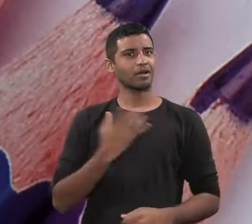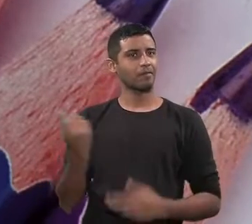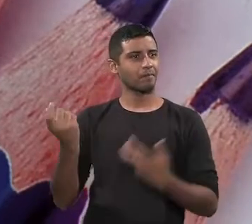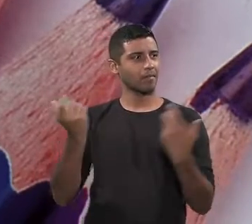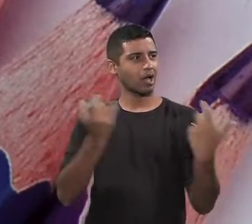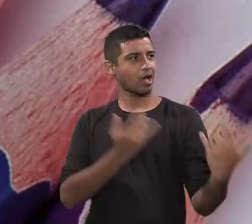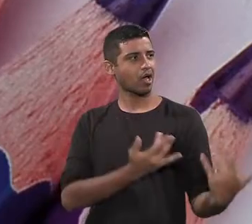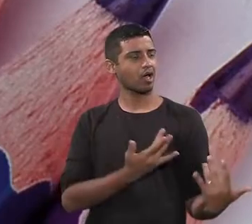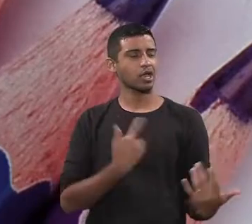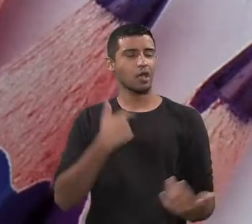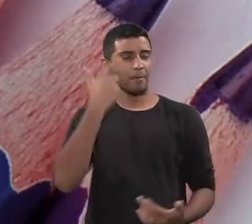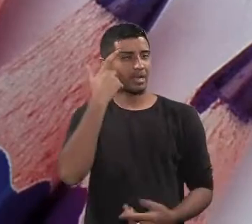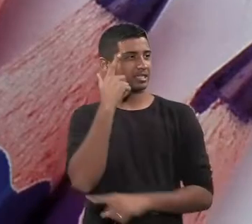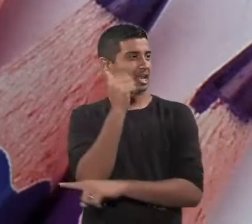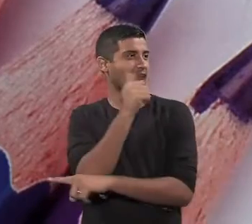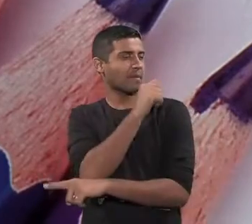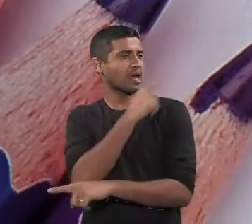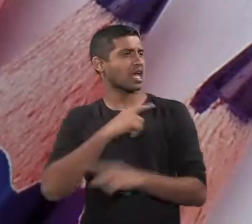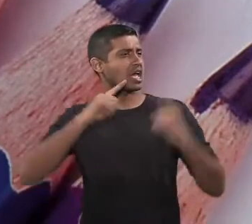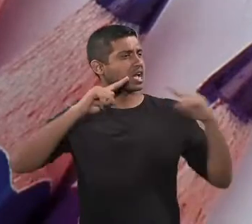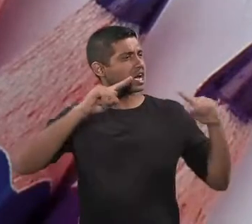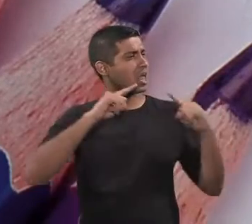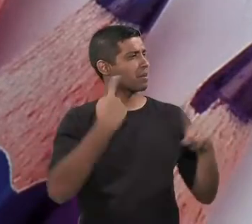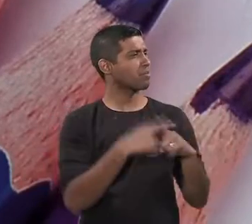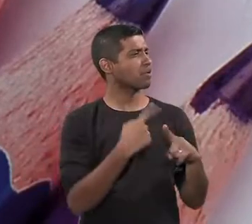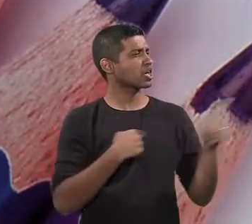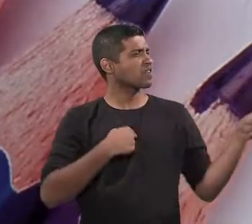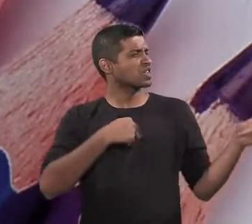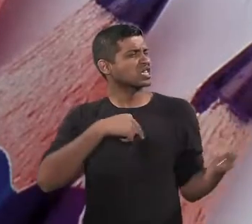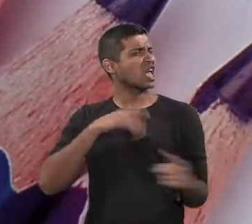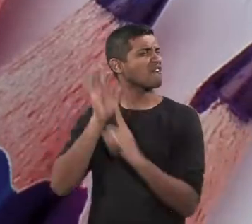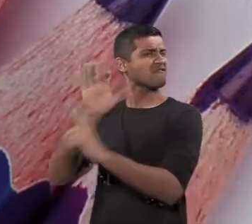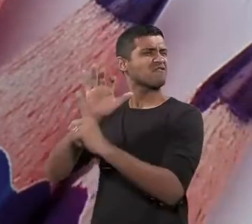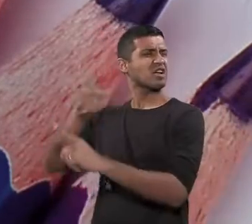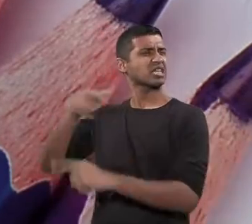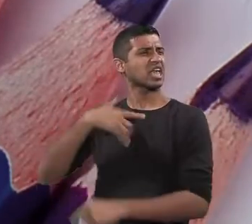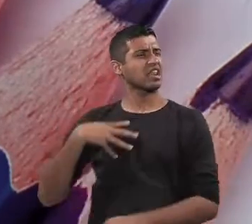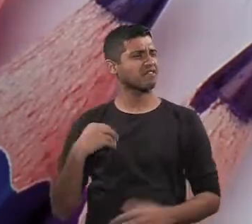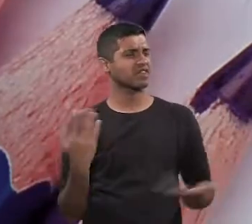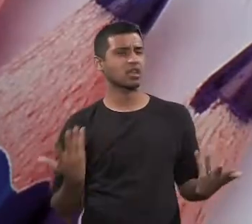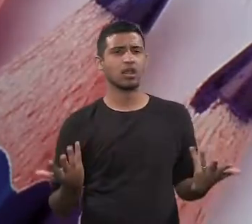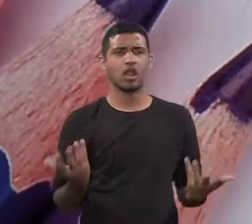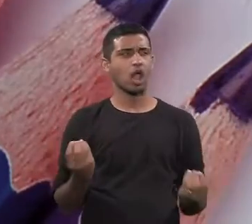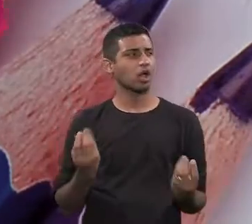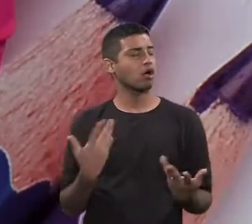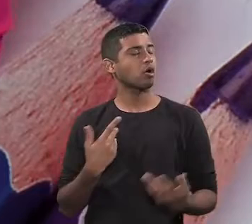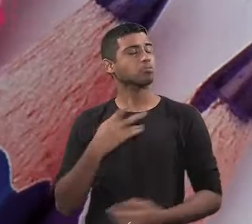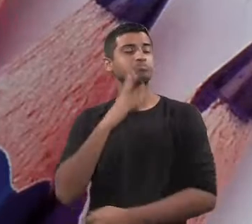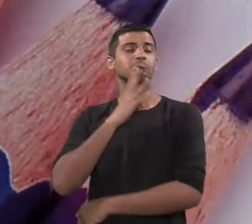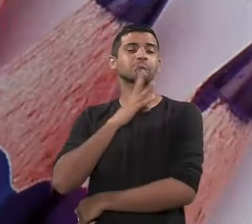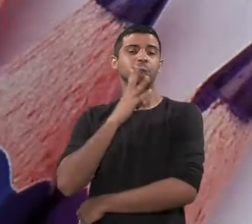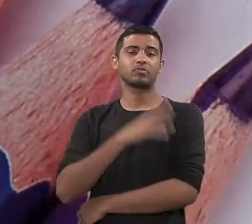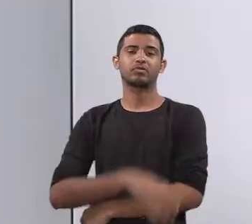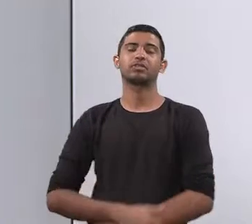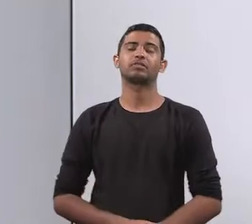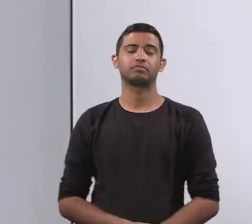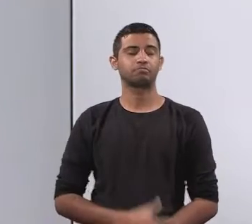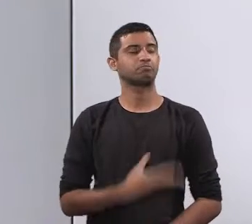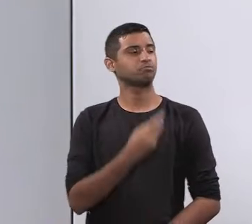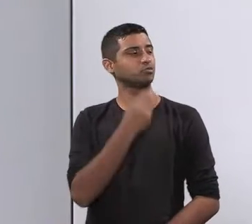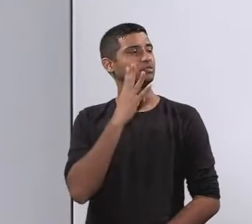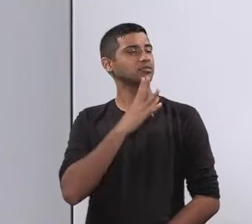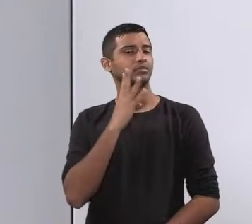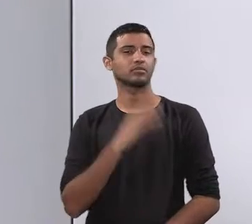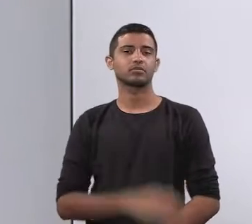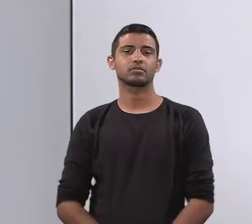surpreendem, gente. Eu já achei que fosse uma mãe reclamando, você está botando essas minhocas na cabeça dele fazer esporte. Essa situação... Olha que bacana, muito